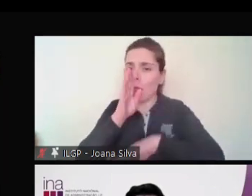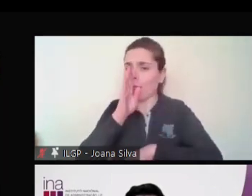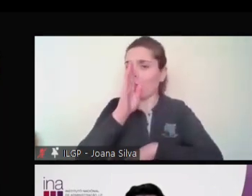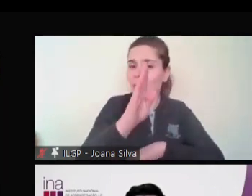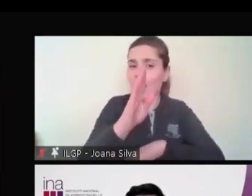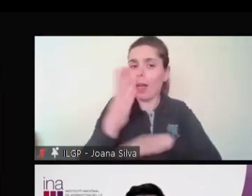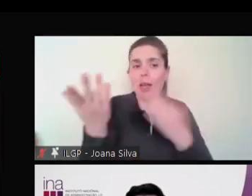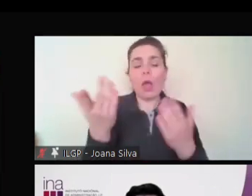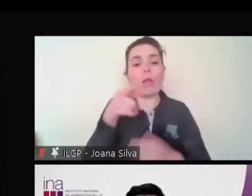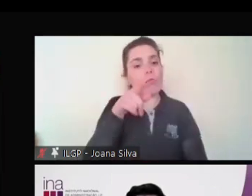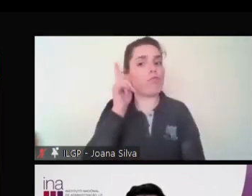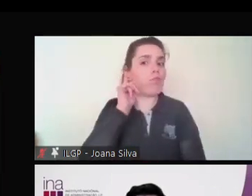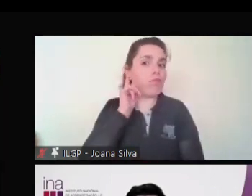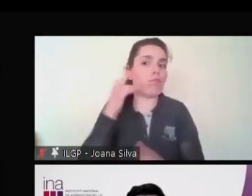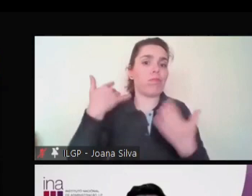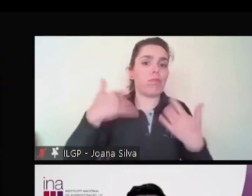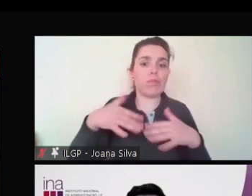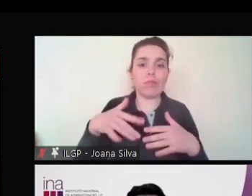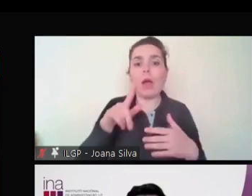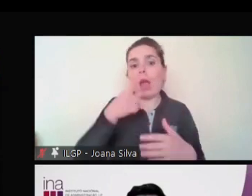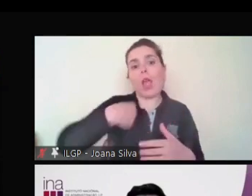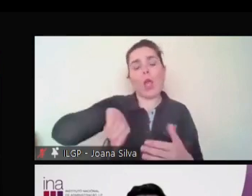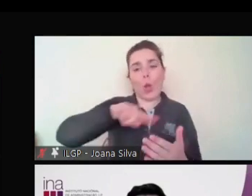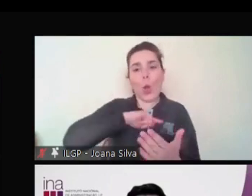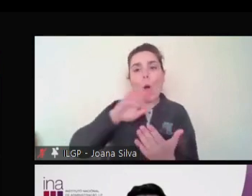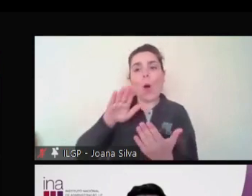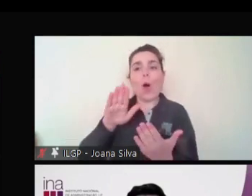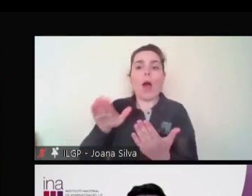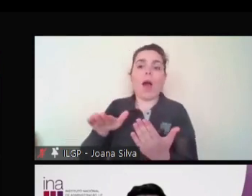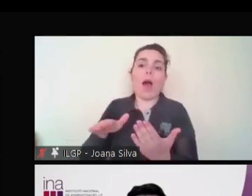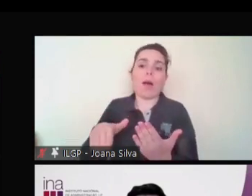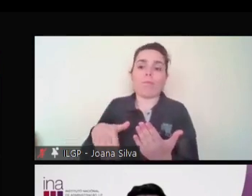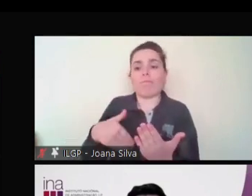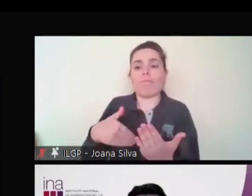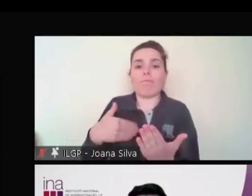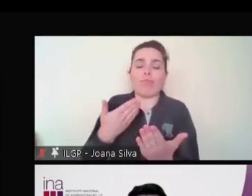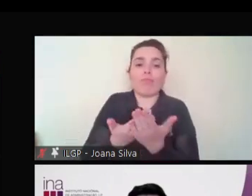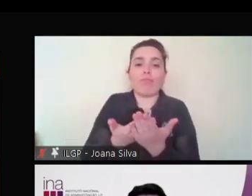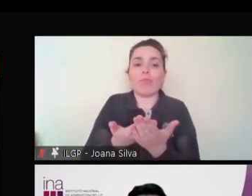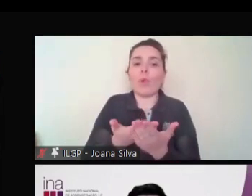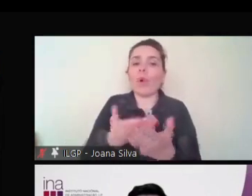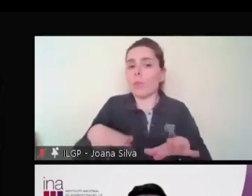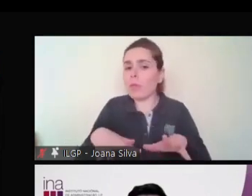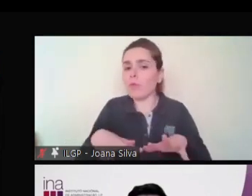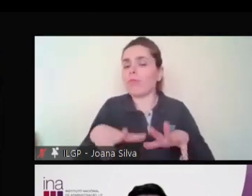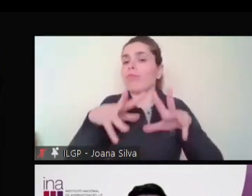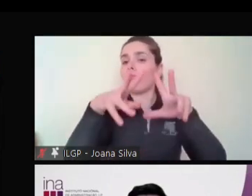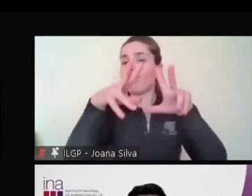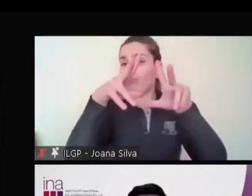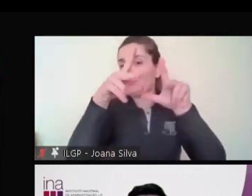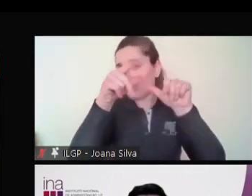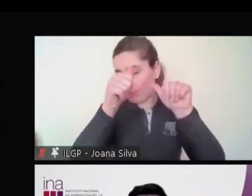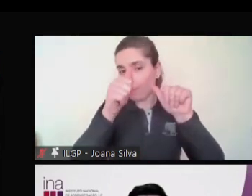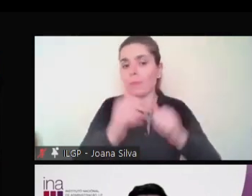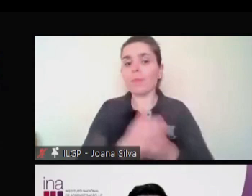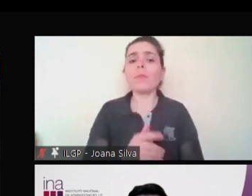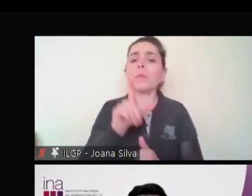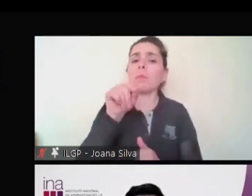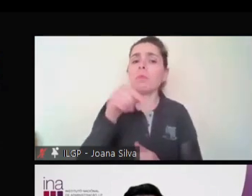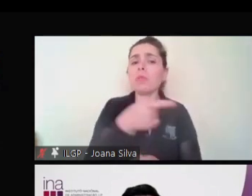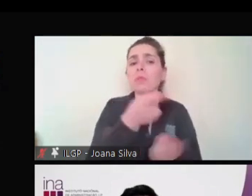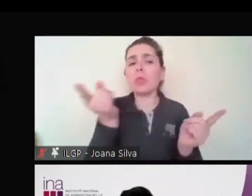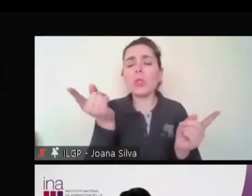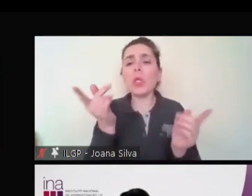que estamos muito apostados em continuar a prosseguir nos desenvolvimentos dos serviços. Para além disso, já certamente hoje